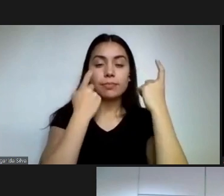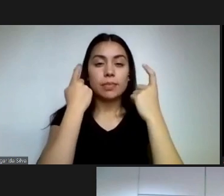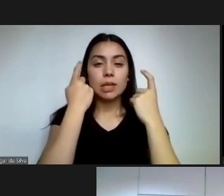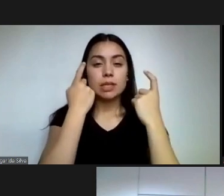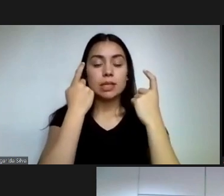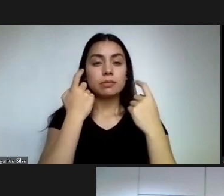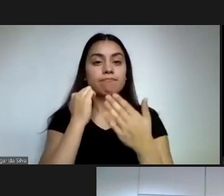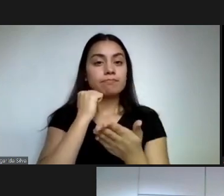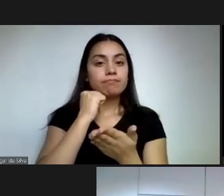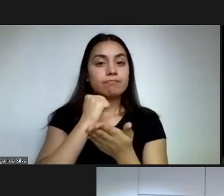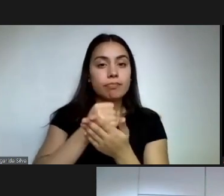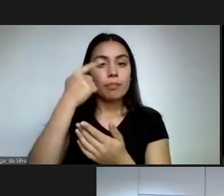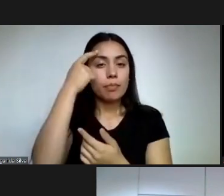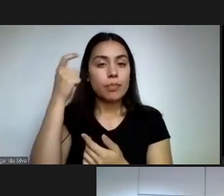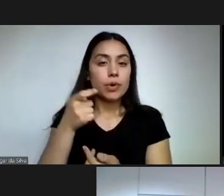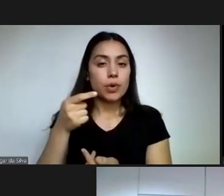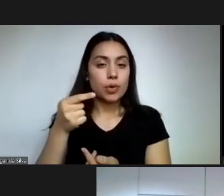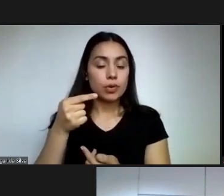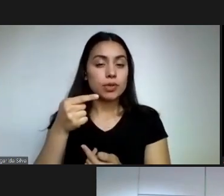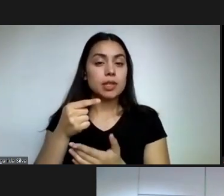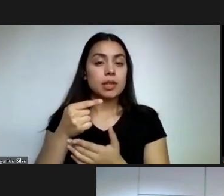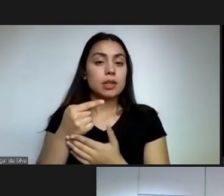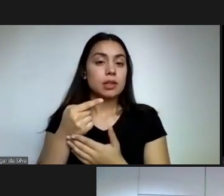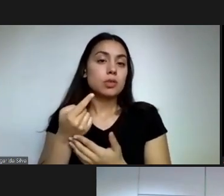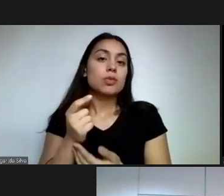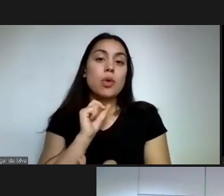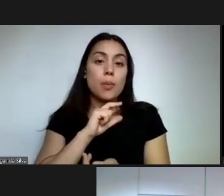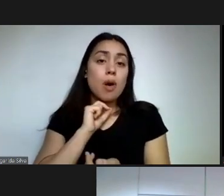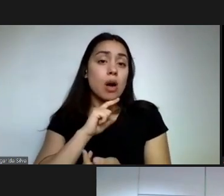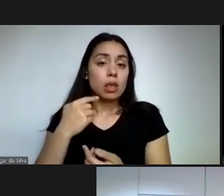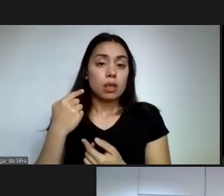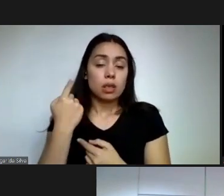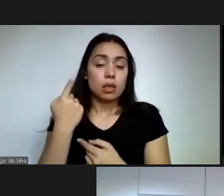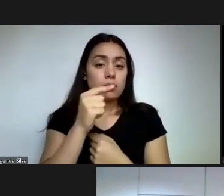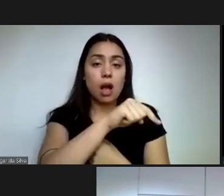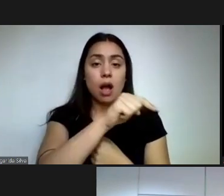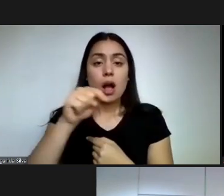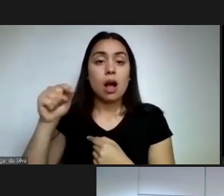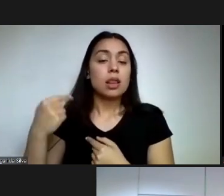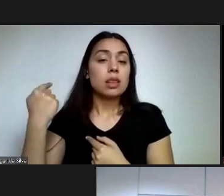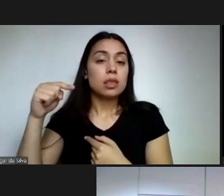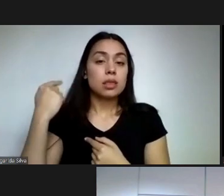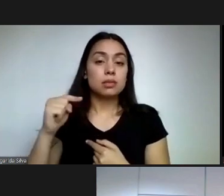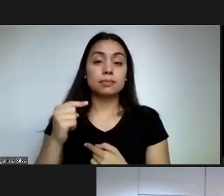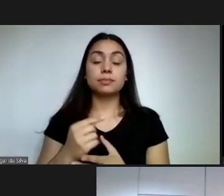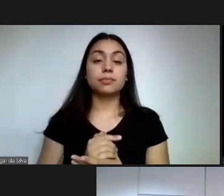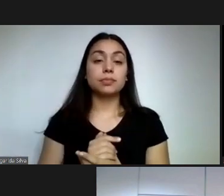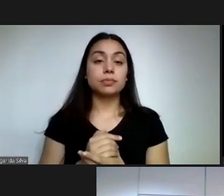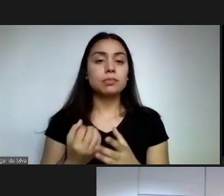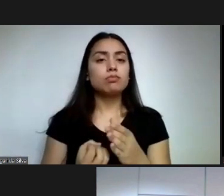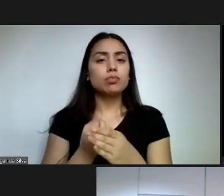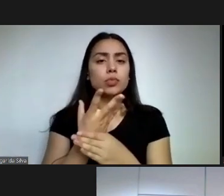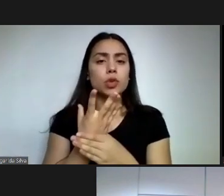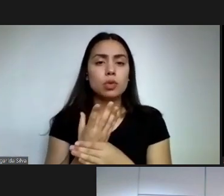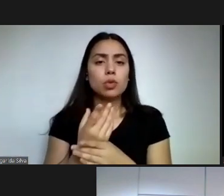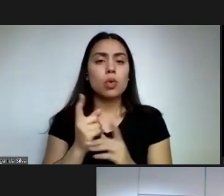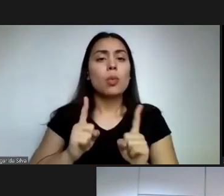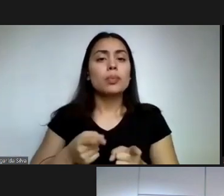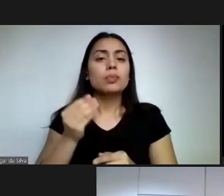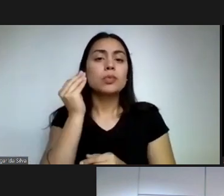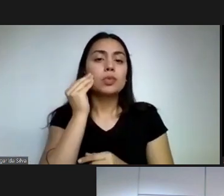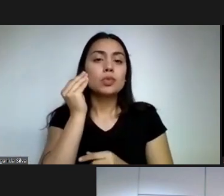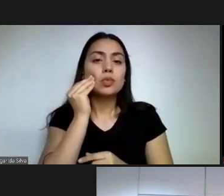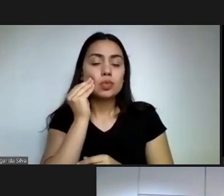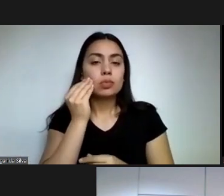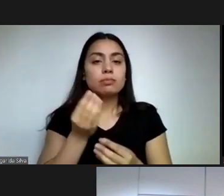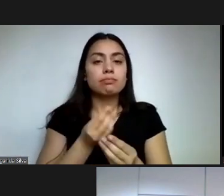nós claramente podemos ter, como é que eles são criados, como é que são perpetuados, como é que os podemos também desconstruir.